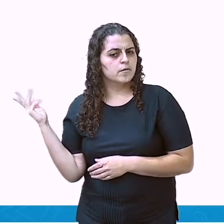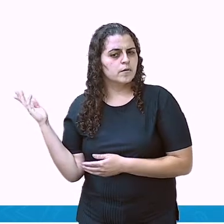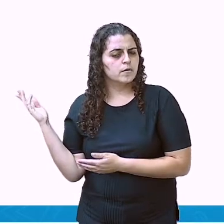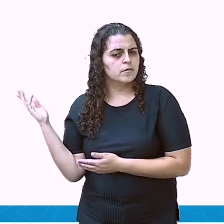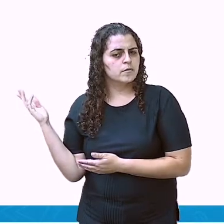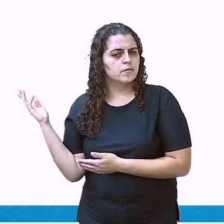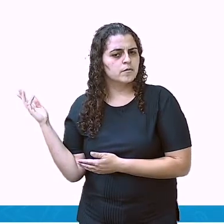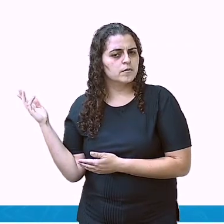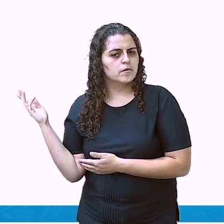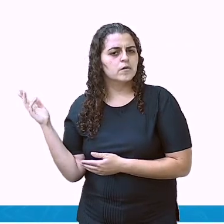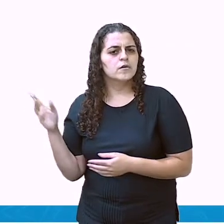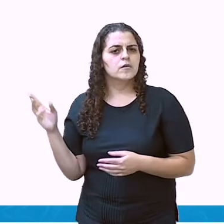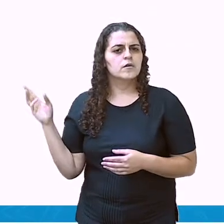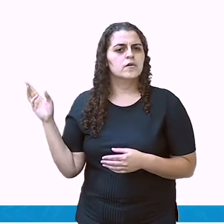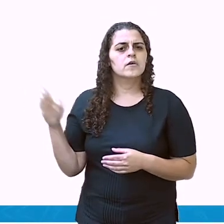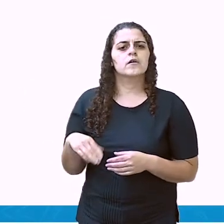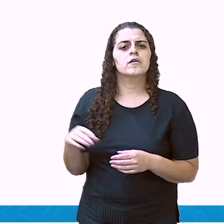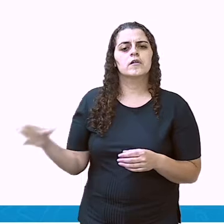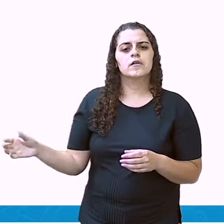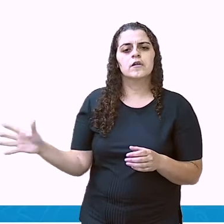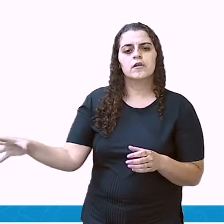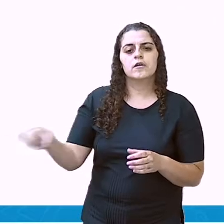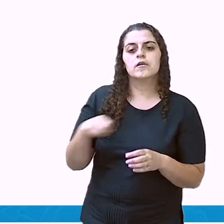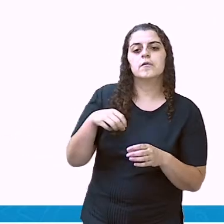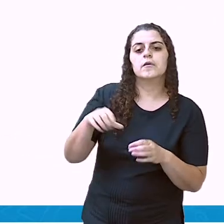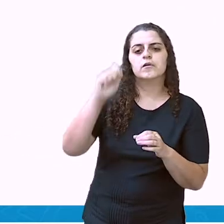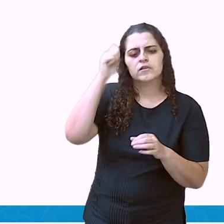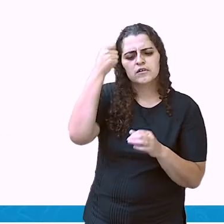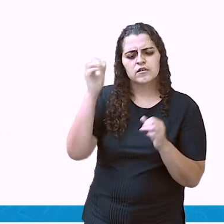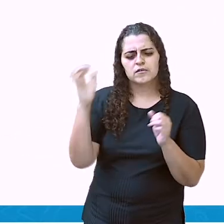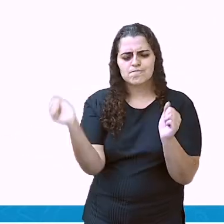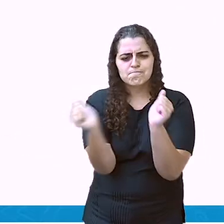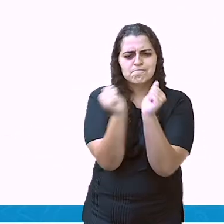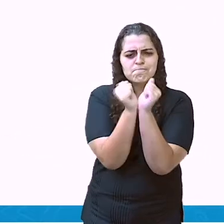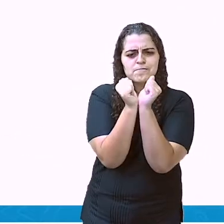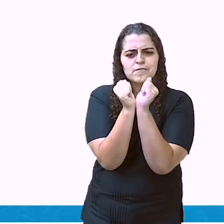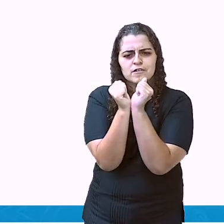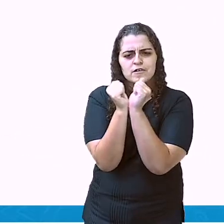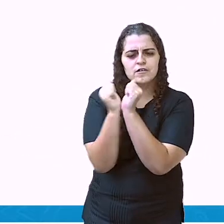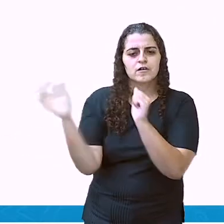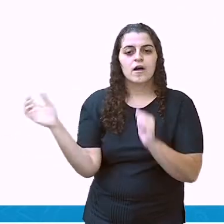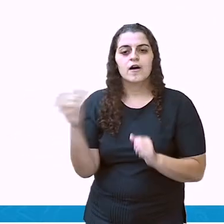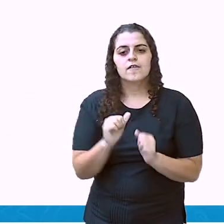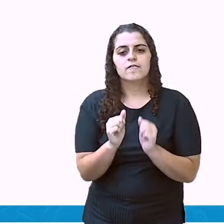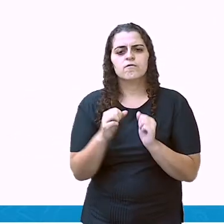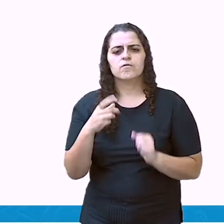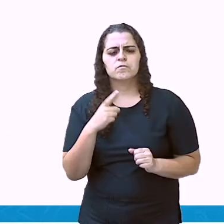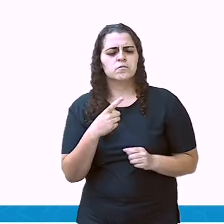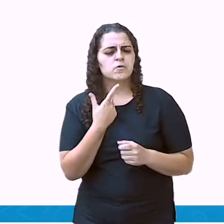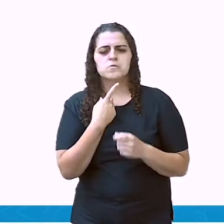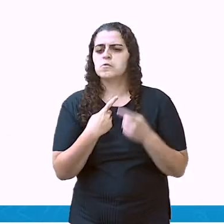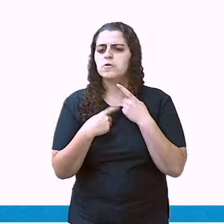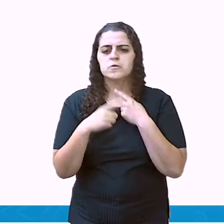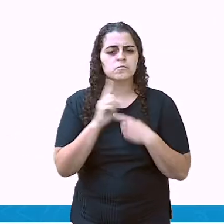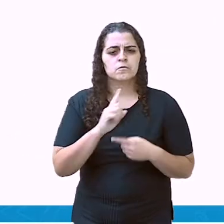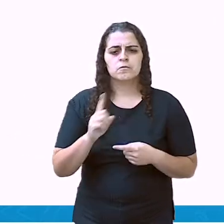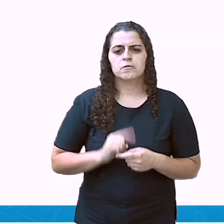Olha só, os negros eram capturados em suas terras, no continente africano, trazidos à